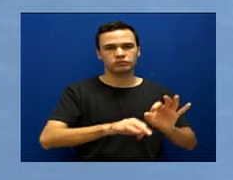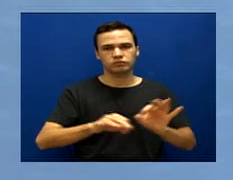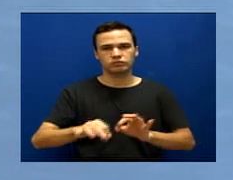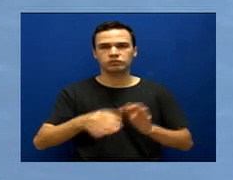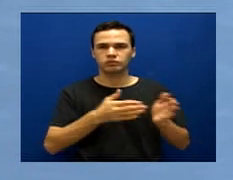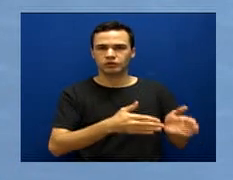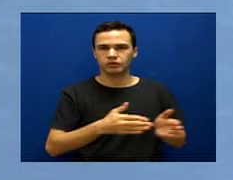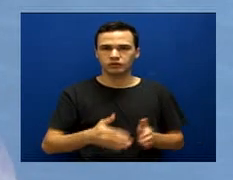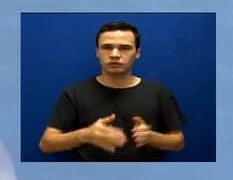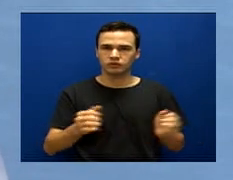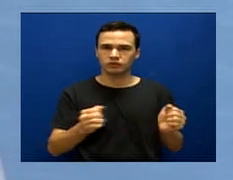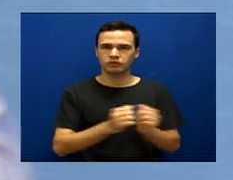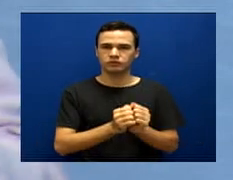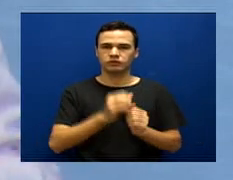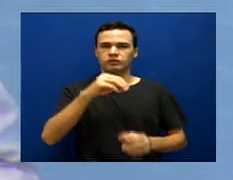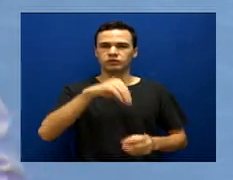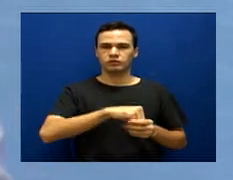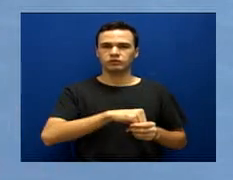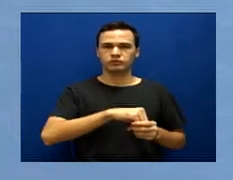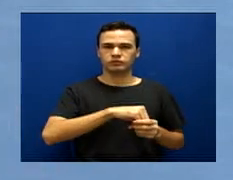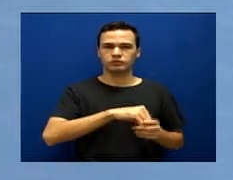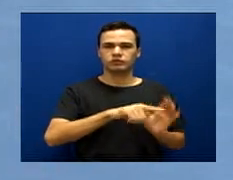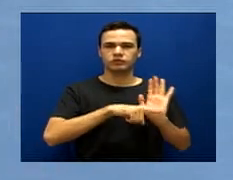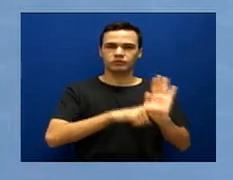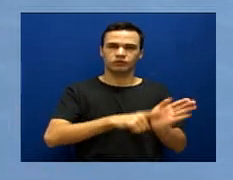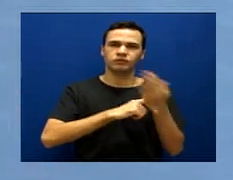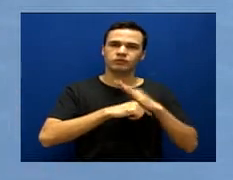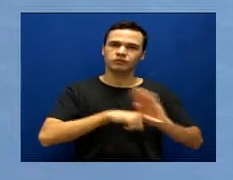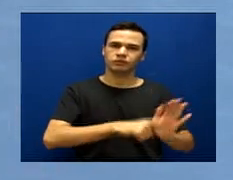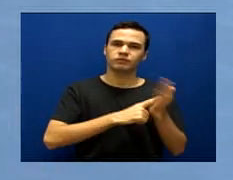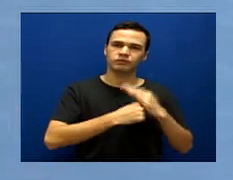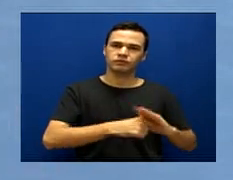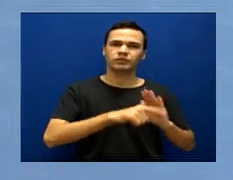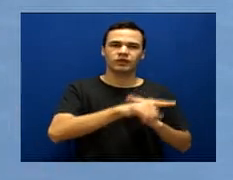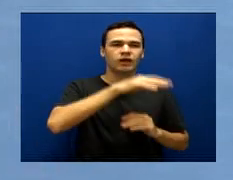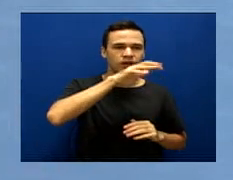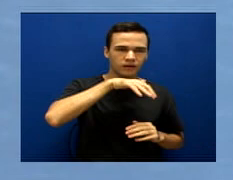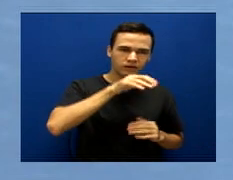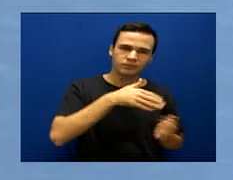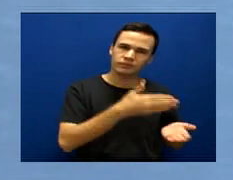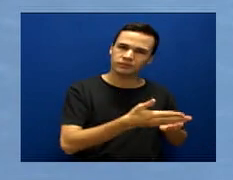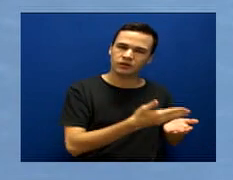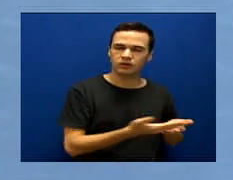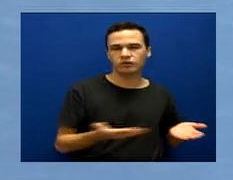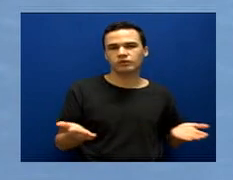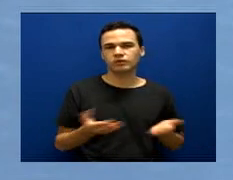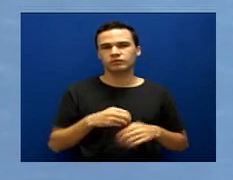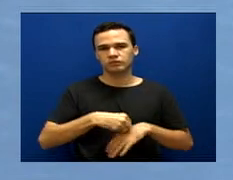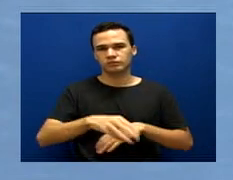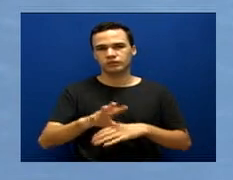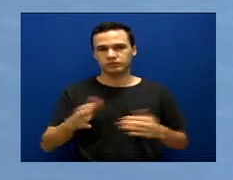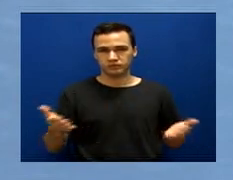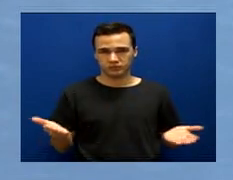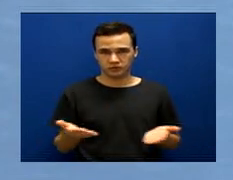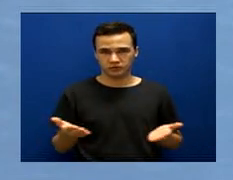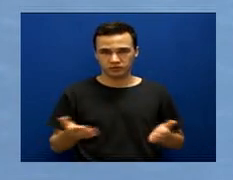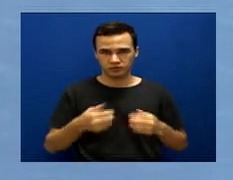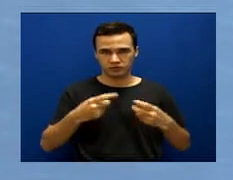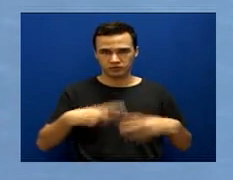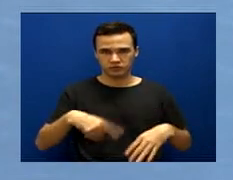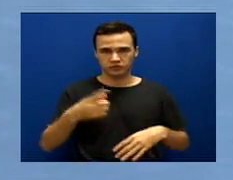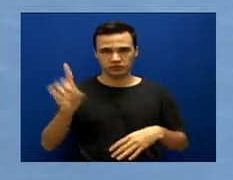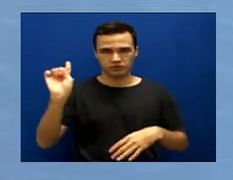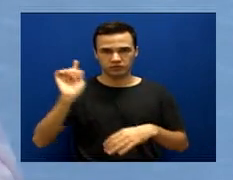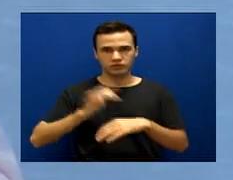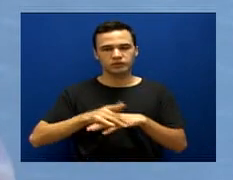dentro. Se não estiver lá dentro, a gente vai dever muito com relação aos animais. Então, esse é o meu recado de hoje. Agora, para finalizar, viu, João, essa questão da